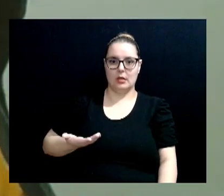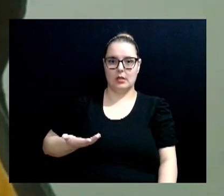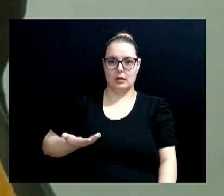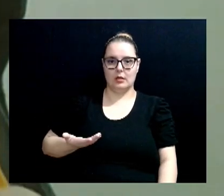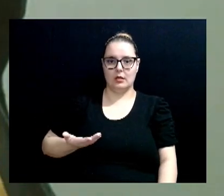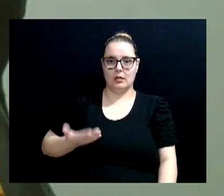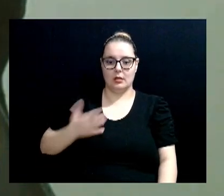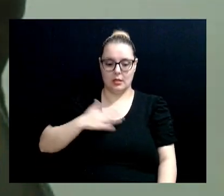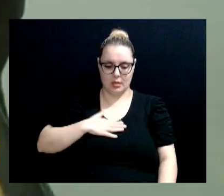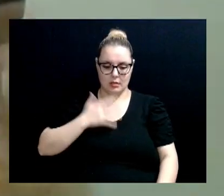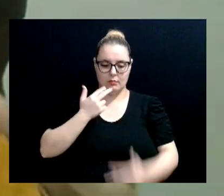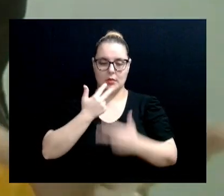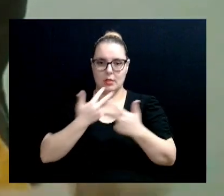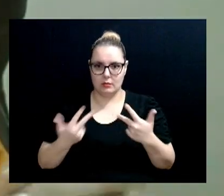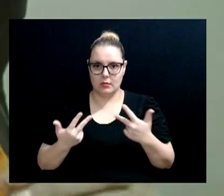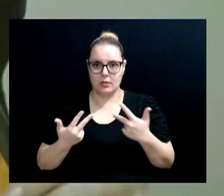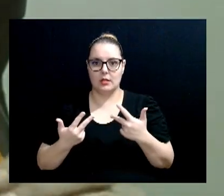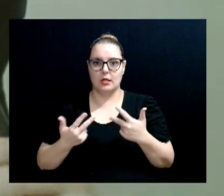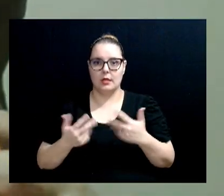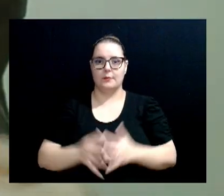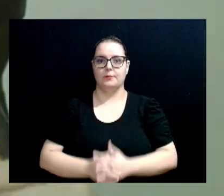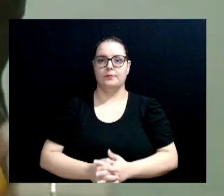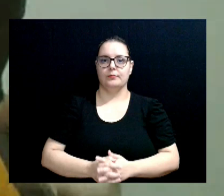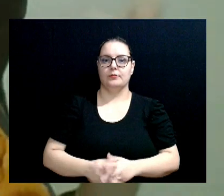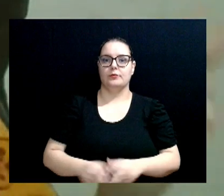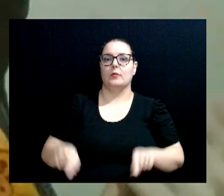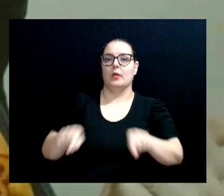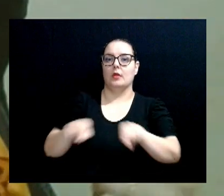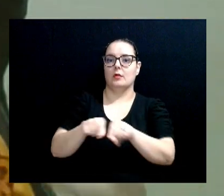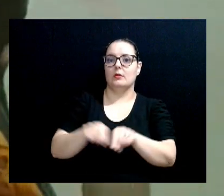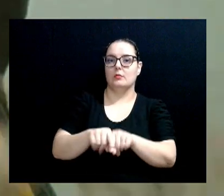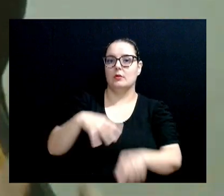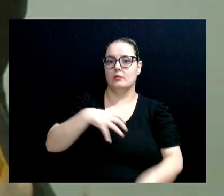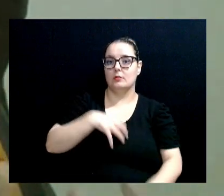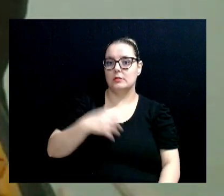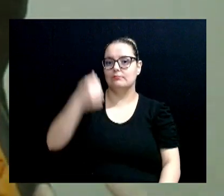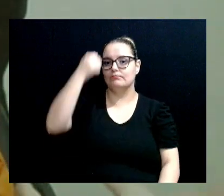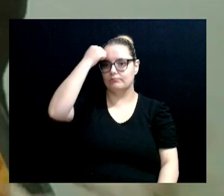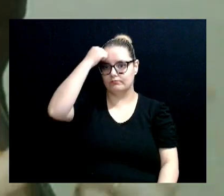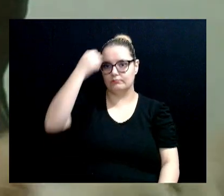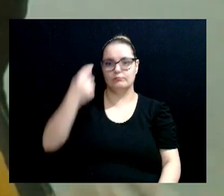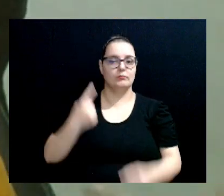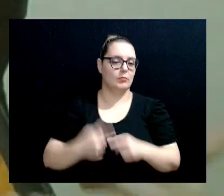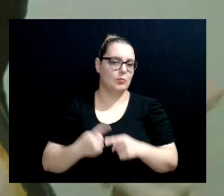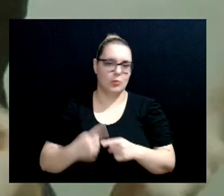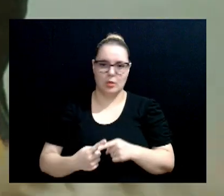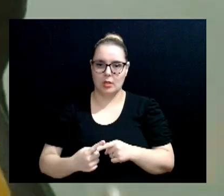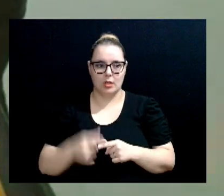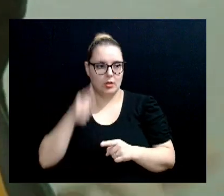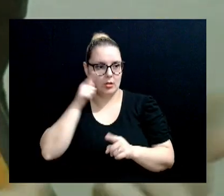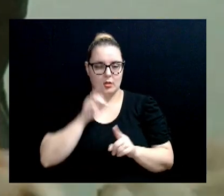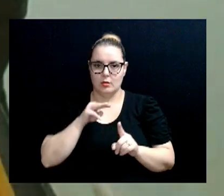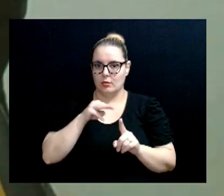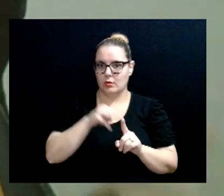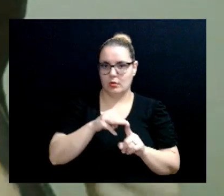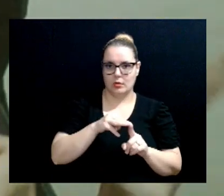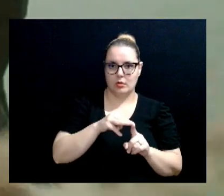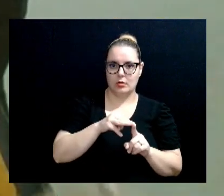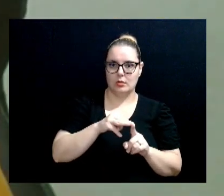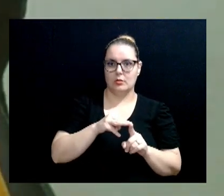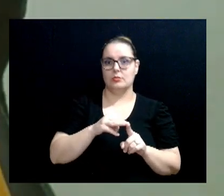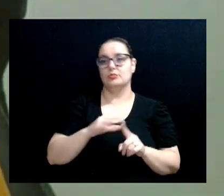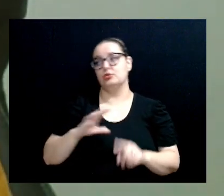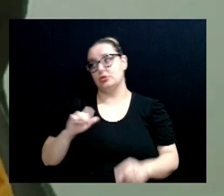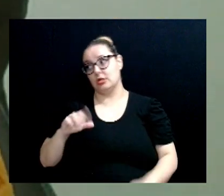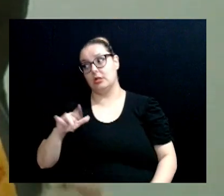alimentação, eu também vou me sentir culpada porque eu não bati a meta de calorias que eu deveria ter gastado no